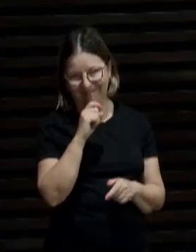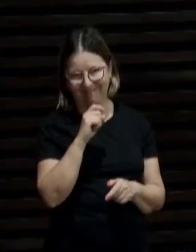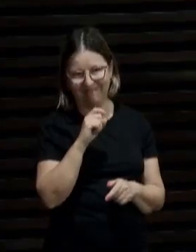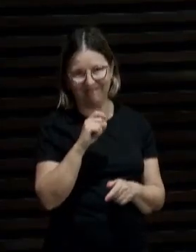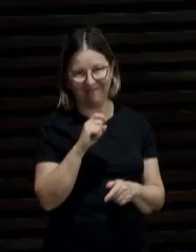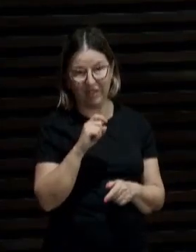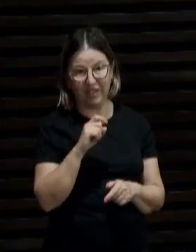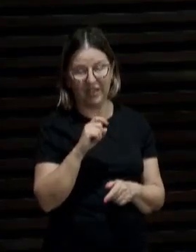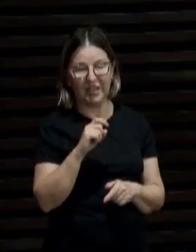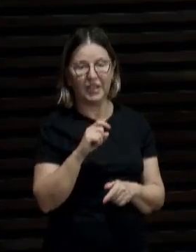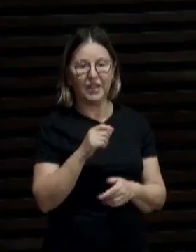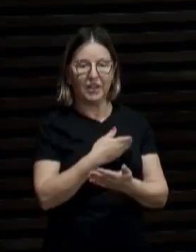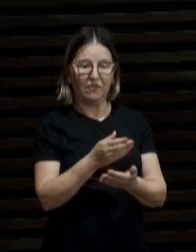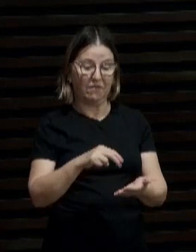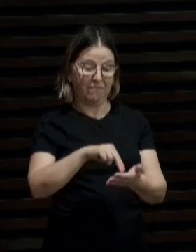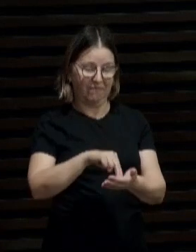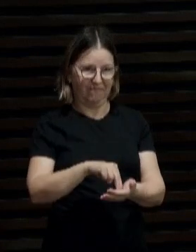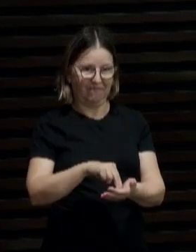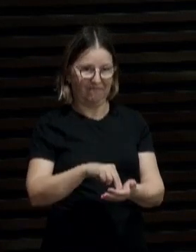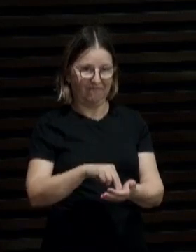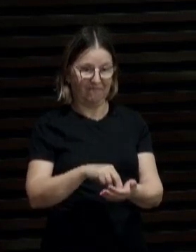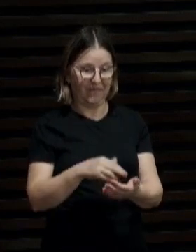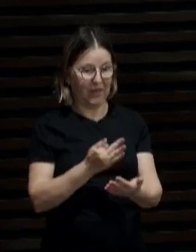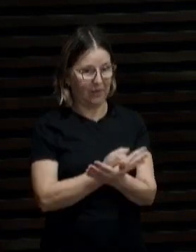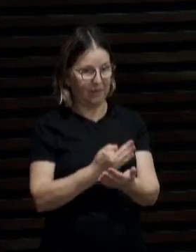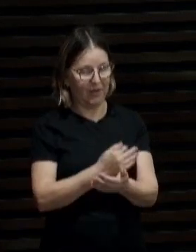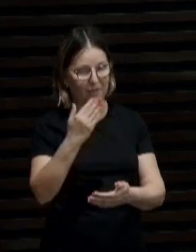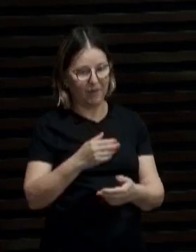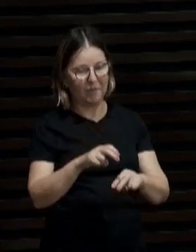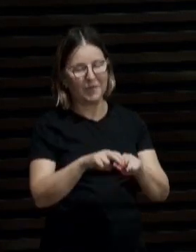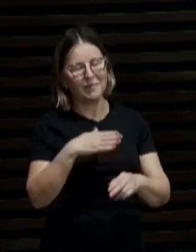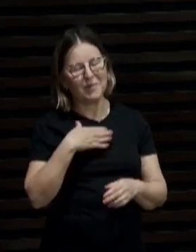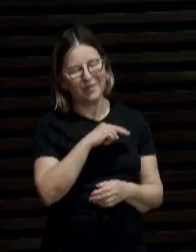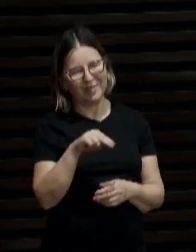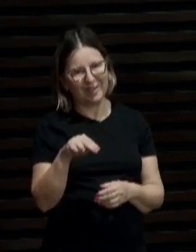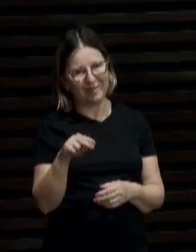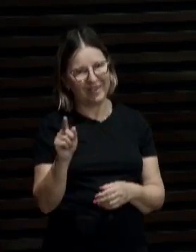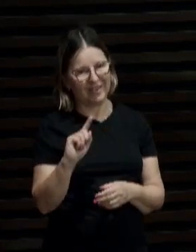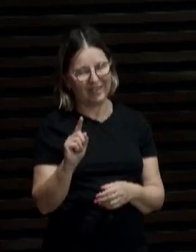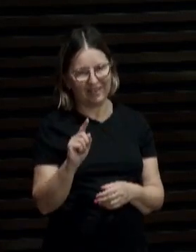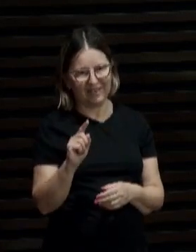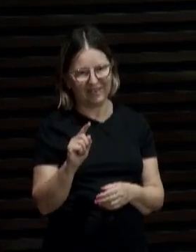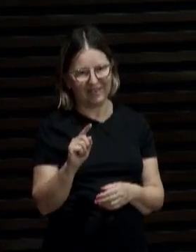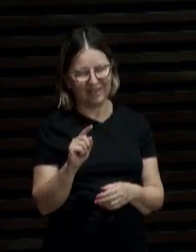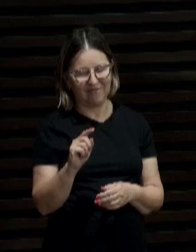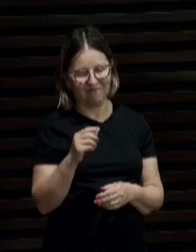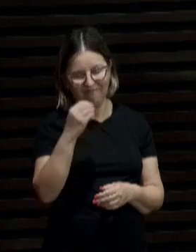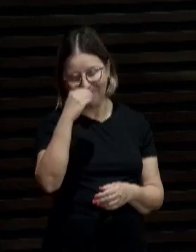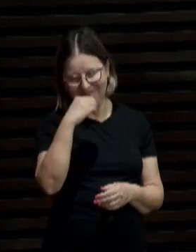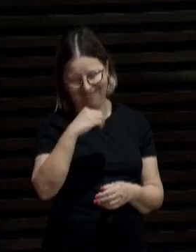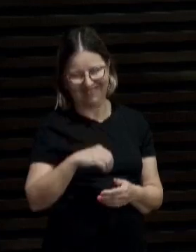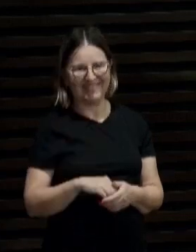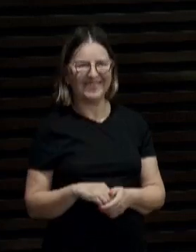tem perseverança, e suportaste prova por causa do meu nome, e não te deixaste esmorecer. Aí o